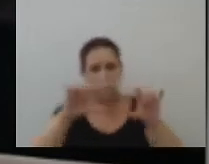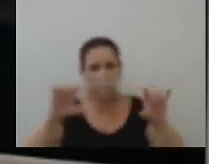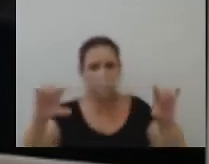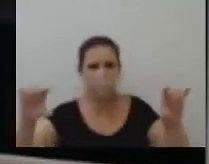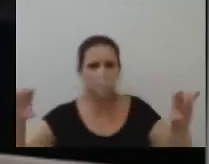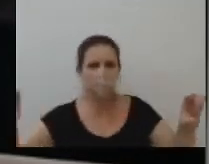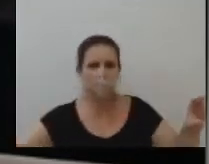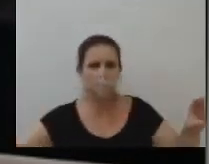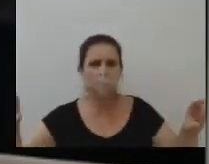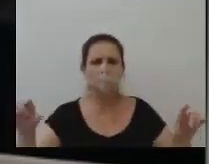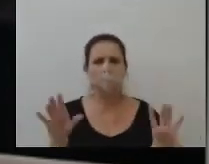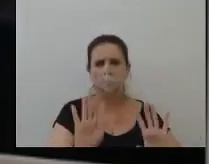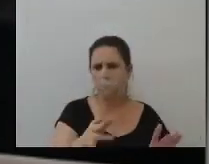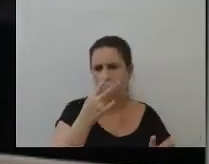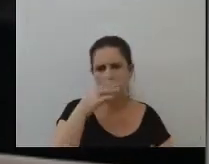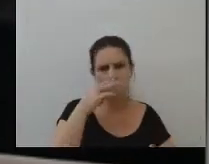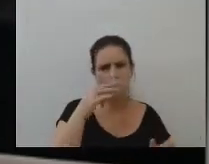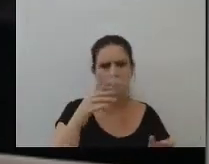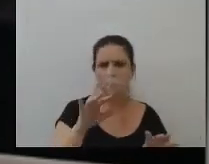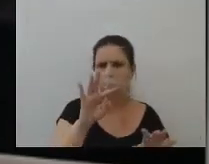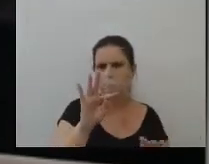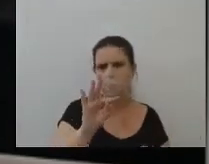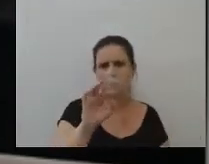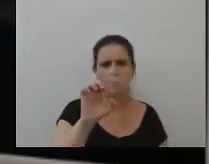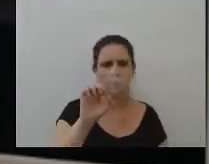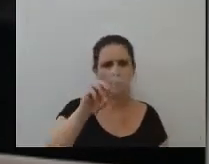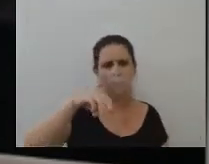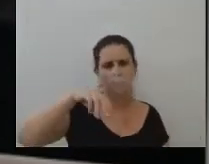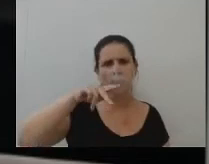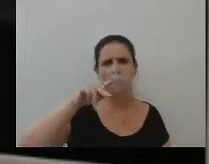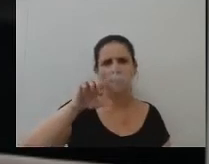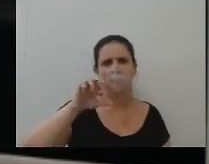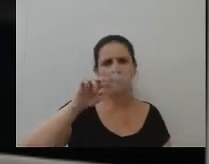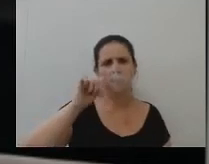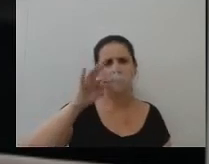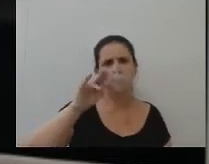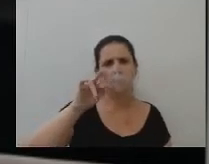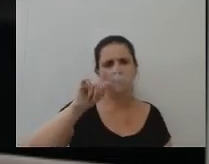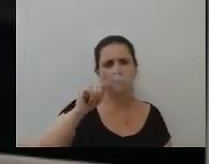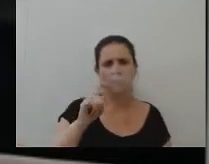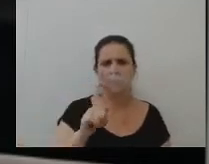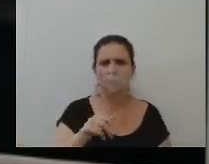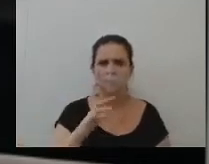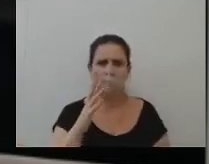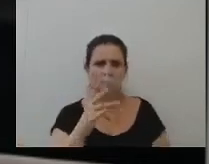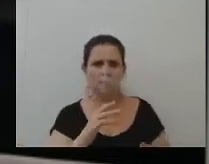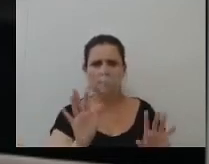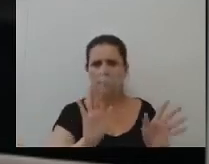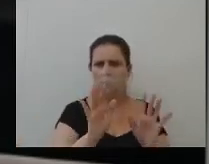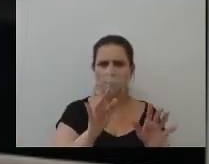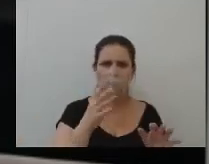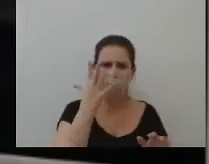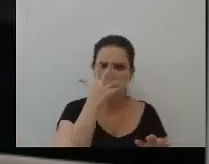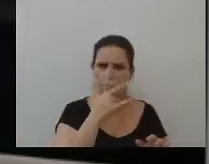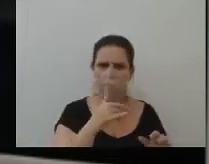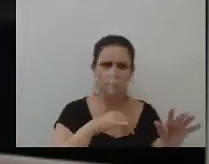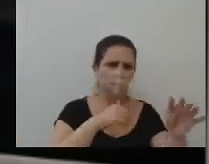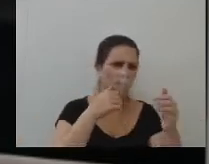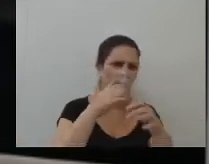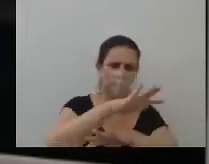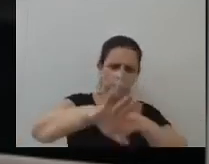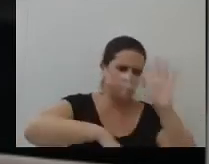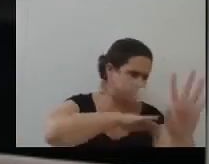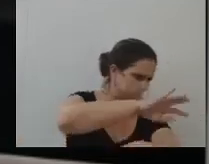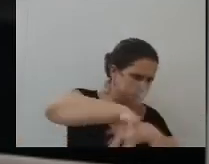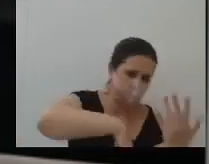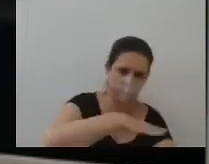está à mesma temperatura, todas as suas moléculas têm o mesmo grau, e não é todo mundo bonitinho, agora para um lado, agora para o outro, não. É uma certa